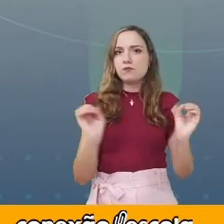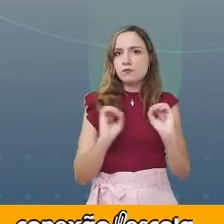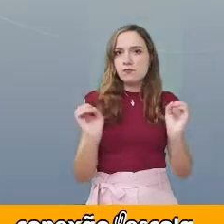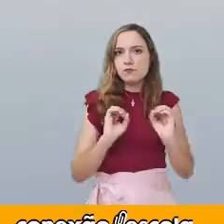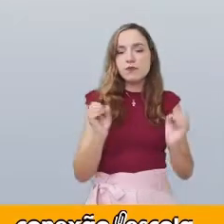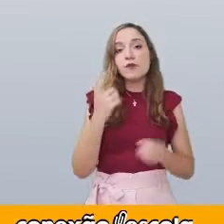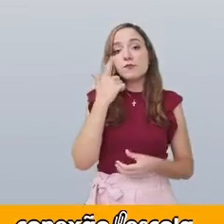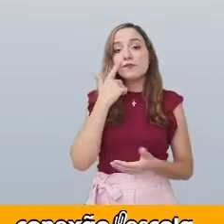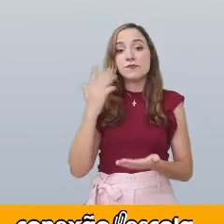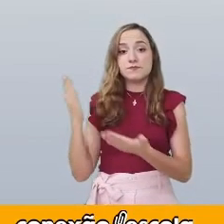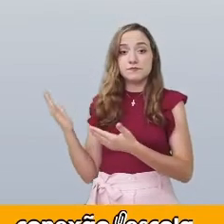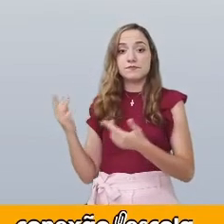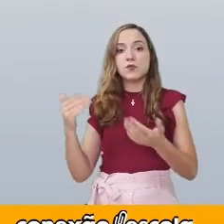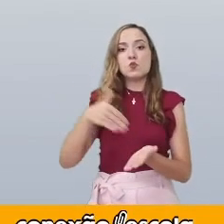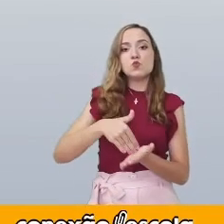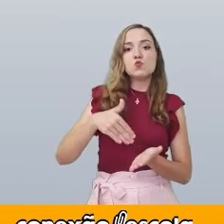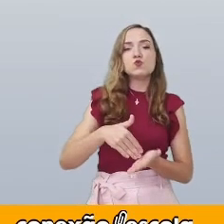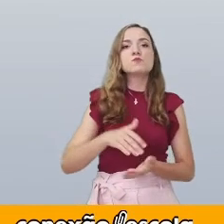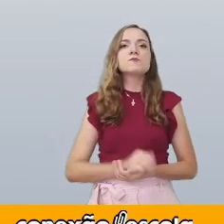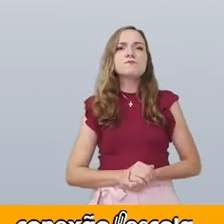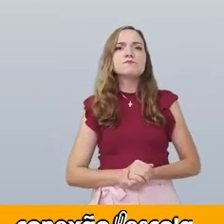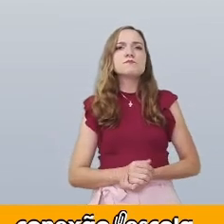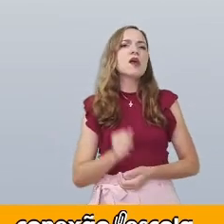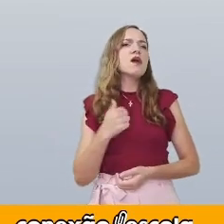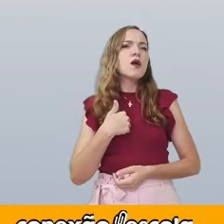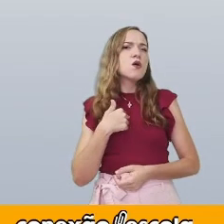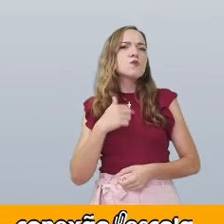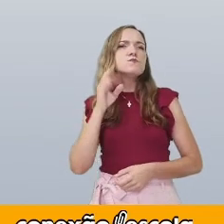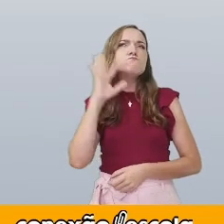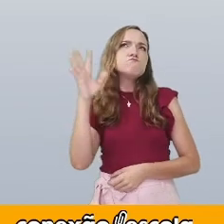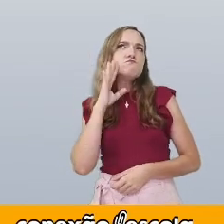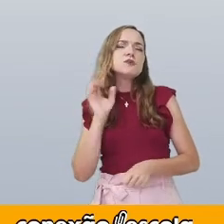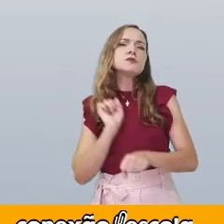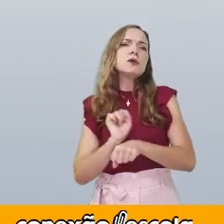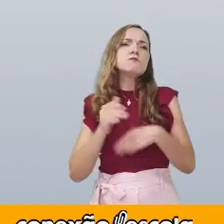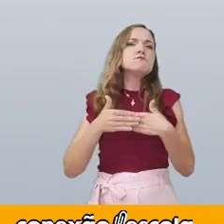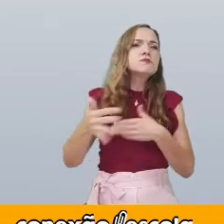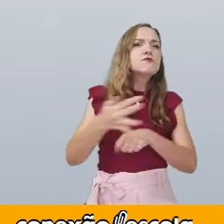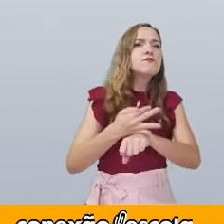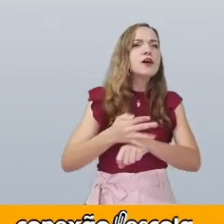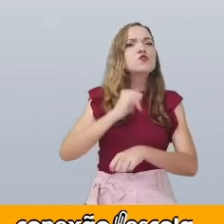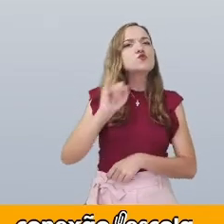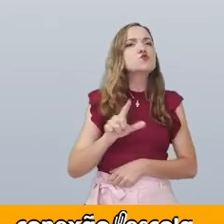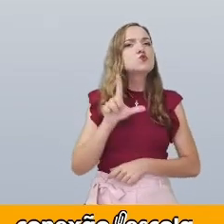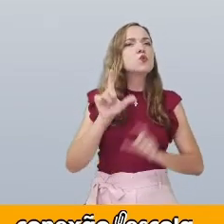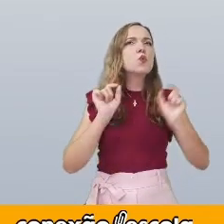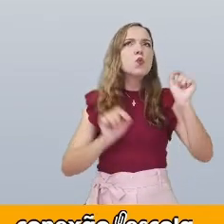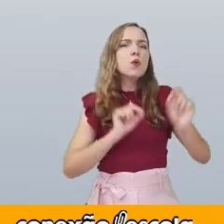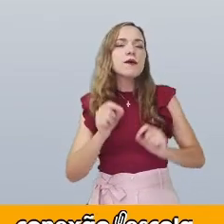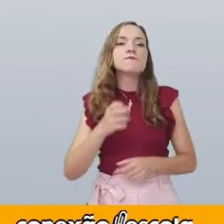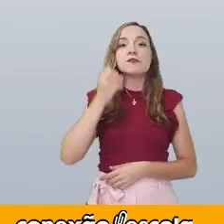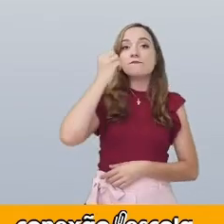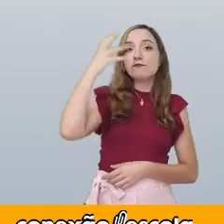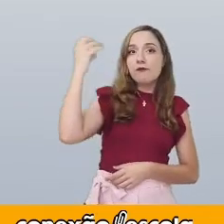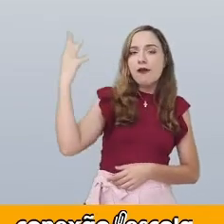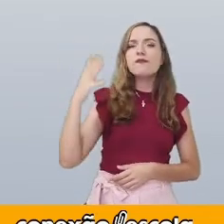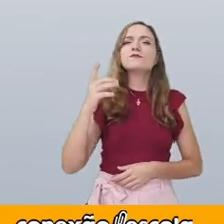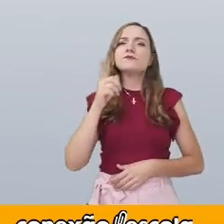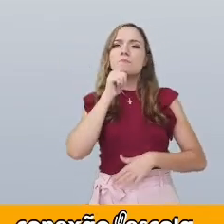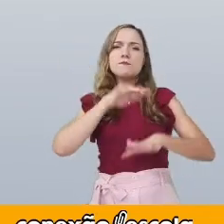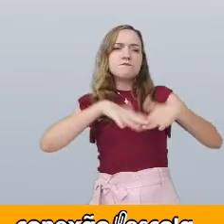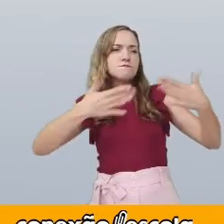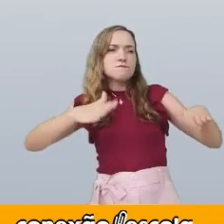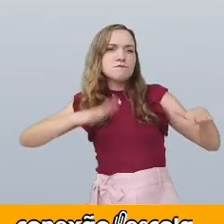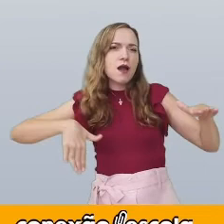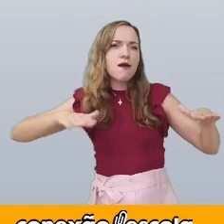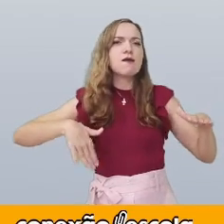ficaria. O que espero das férias de julho? Viagens, praia e lugares diferentes.